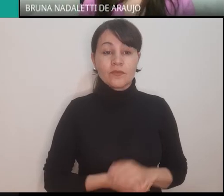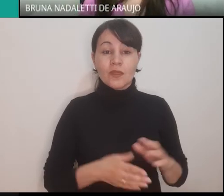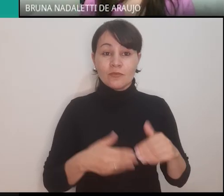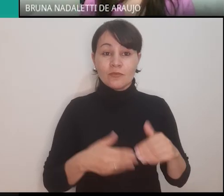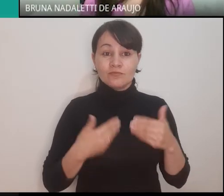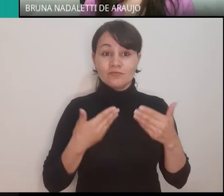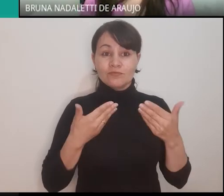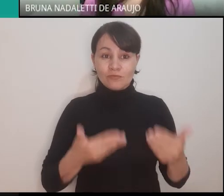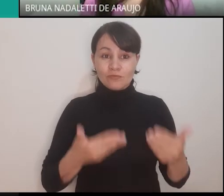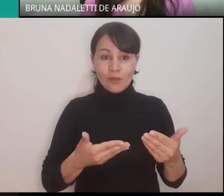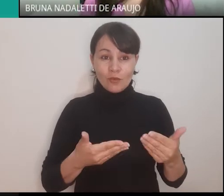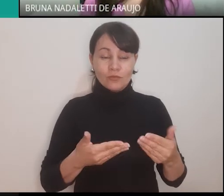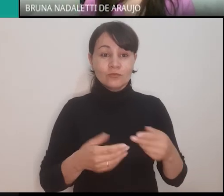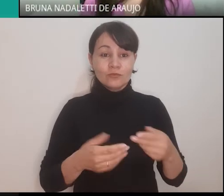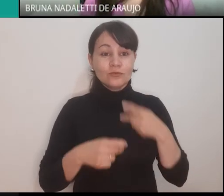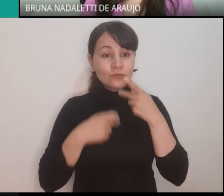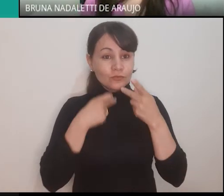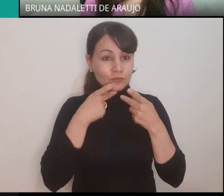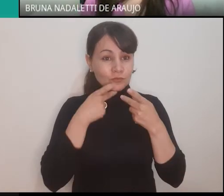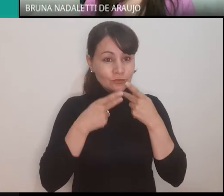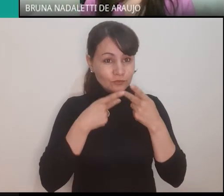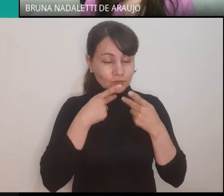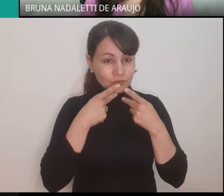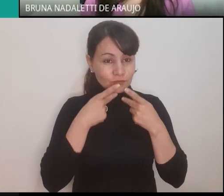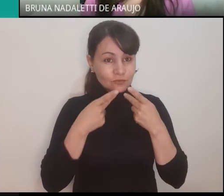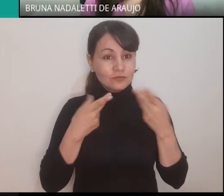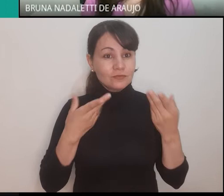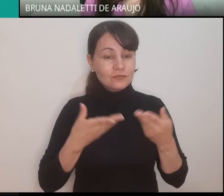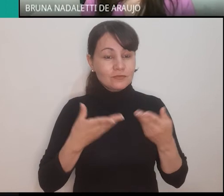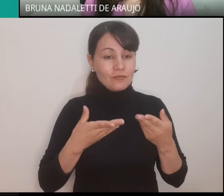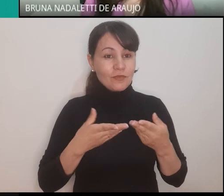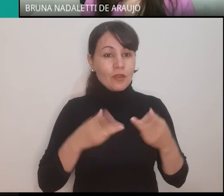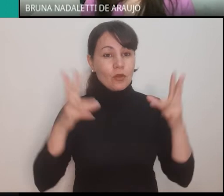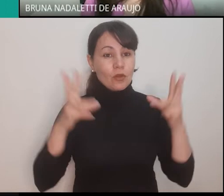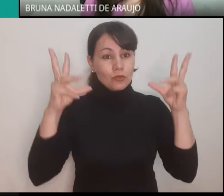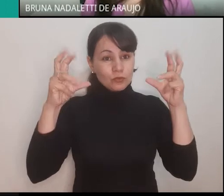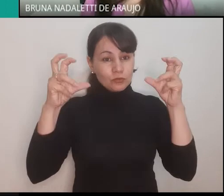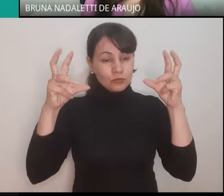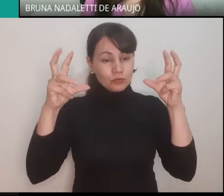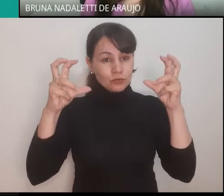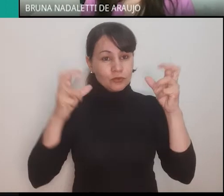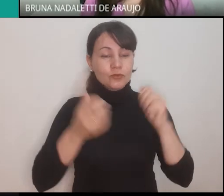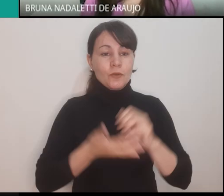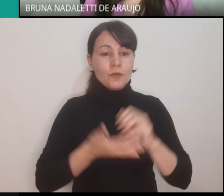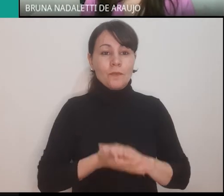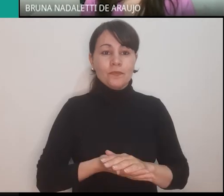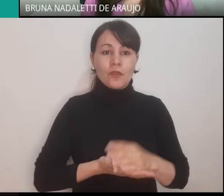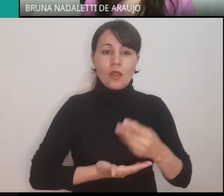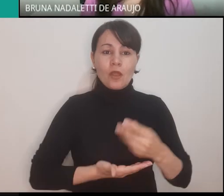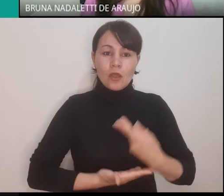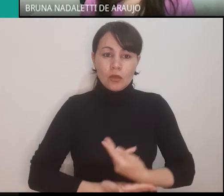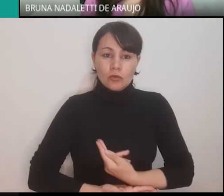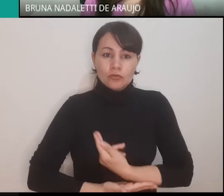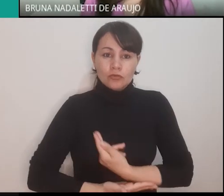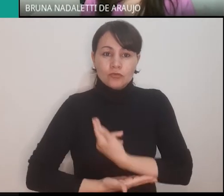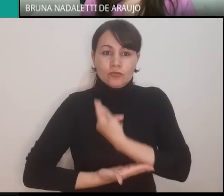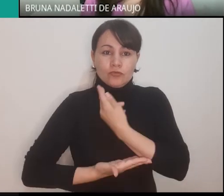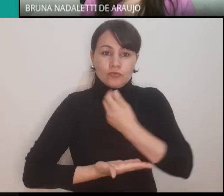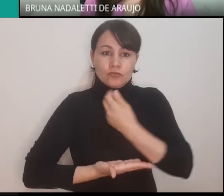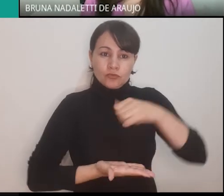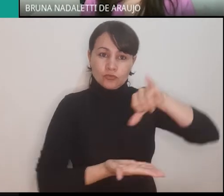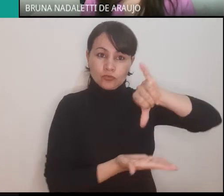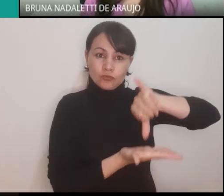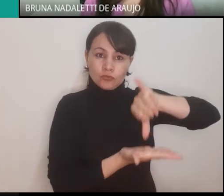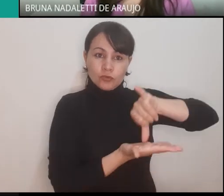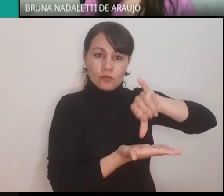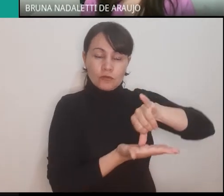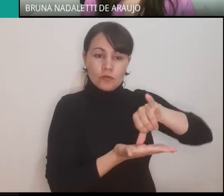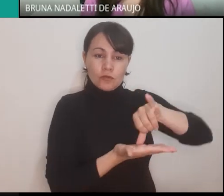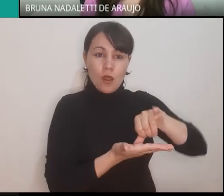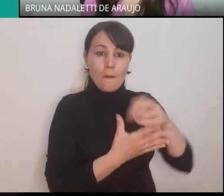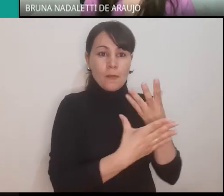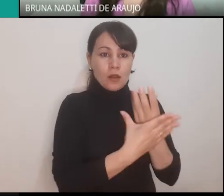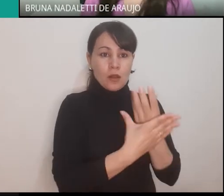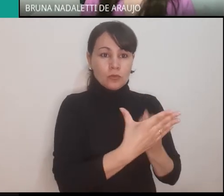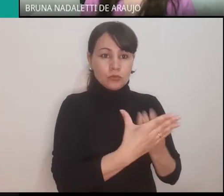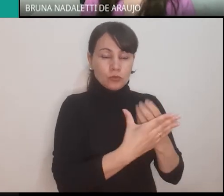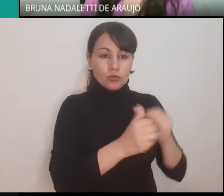Então, como eu já havia mencionado, o título da minha aula é Catéter venoso central para